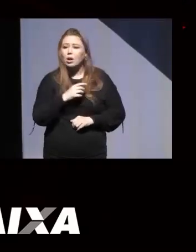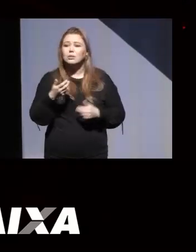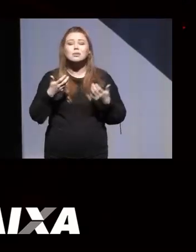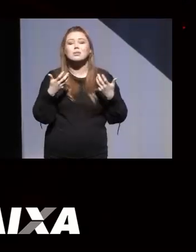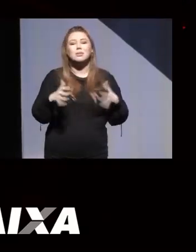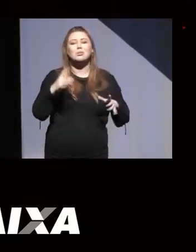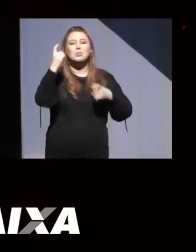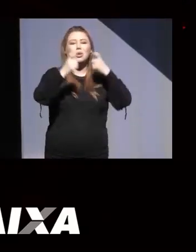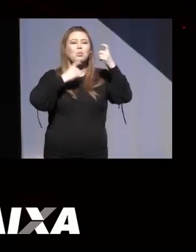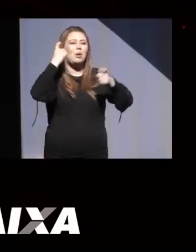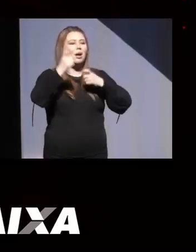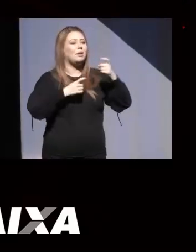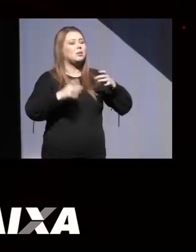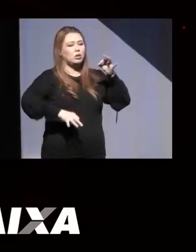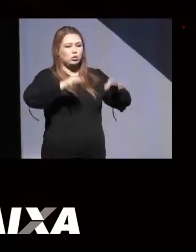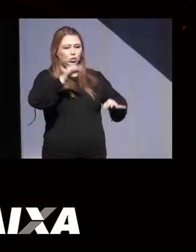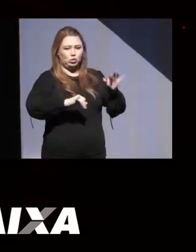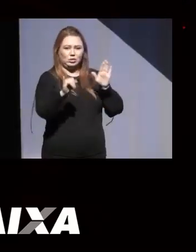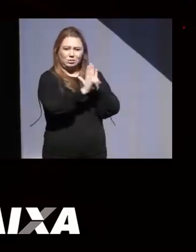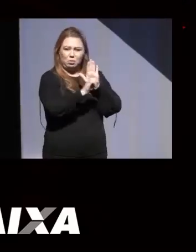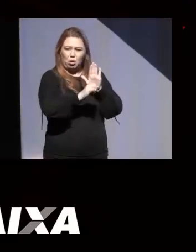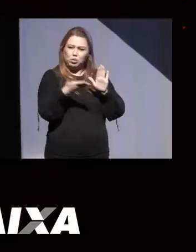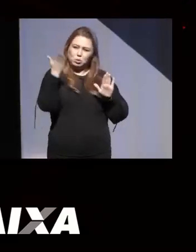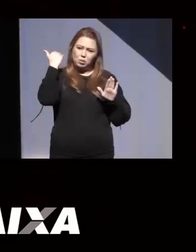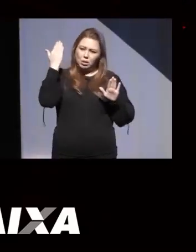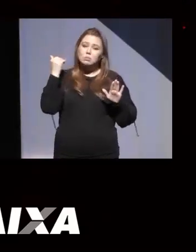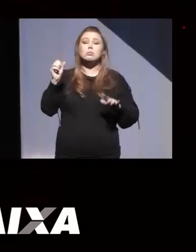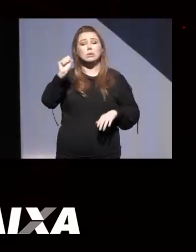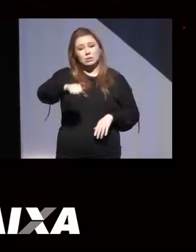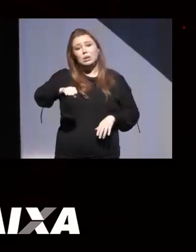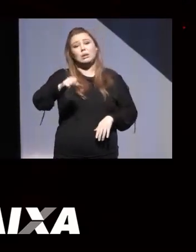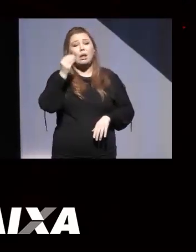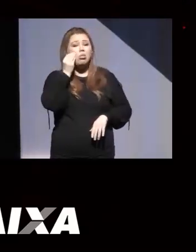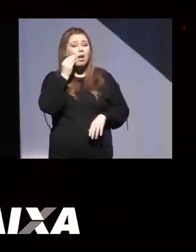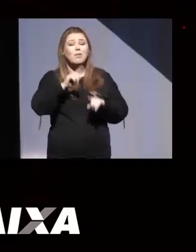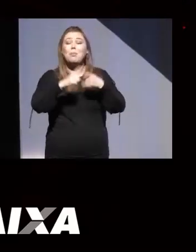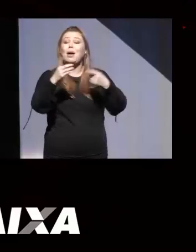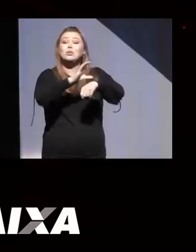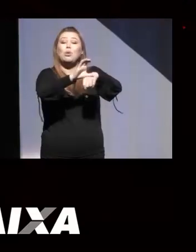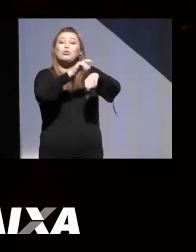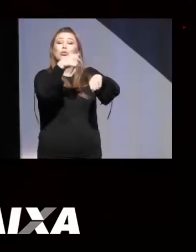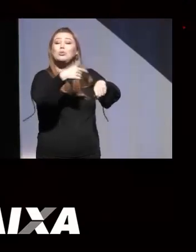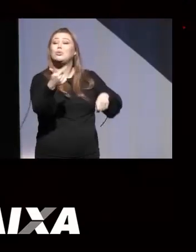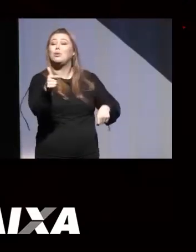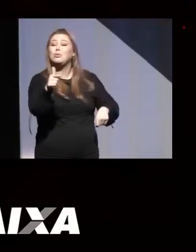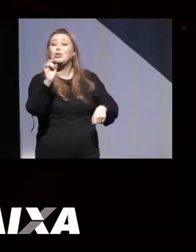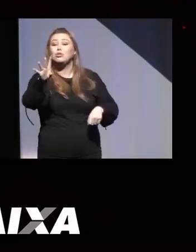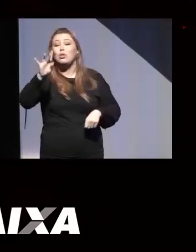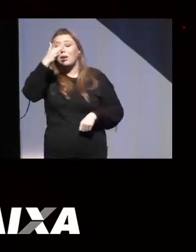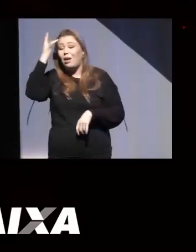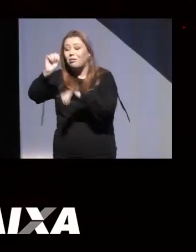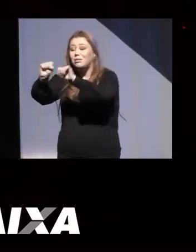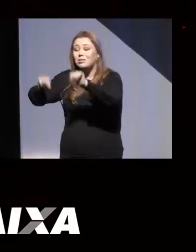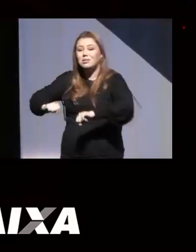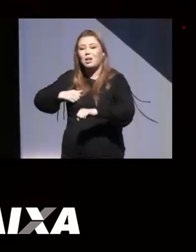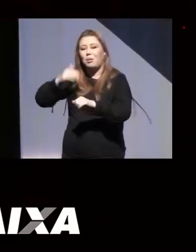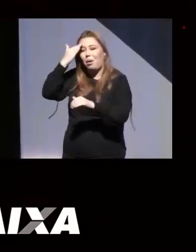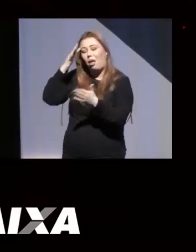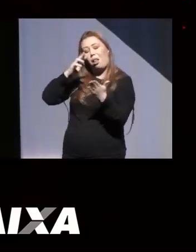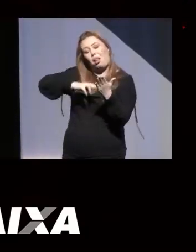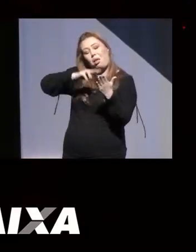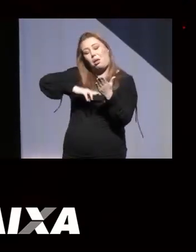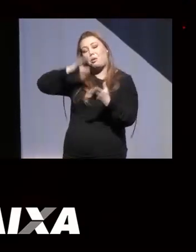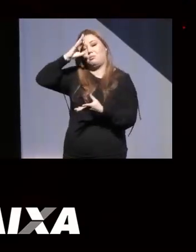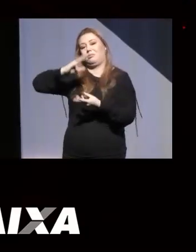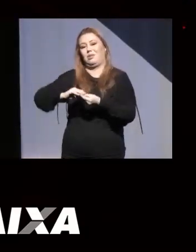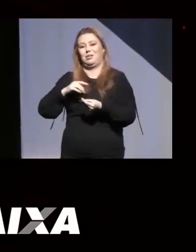tributária antes? Buscava, só que não estava expresso na Constituição. Era fruto da interpretação sistemática do texto